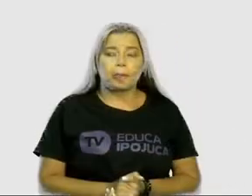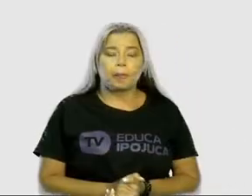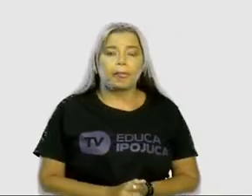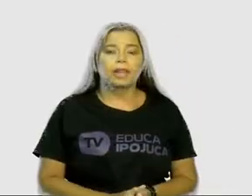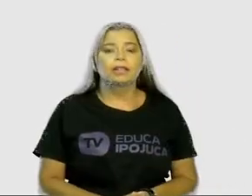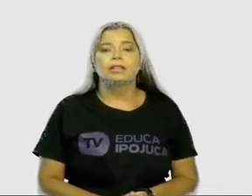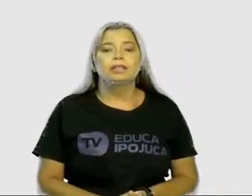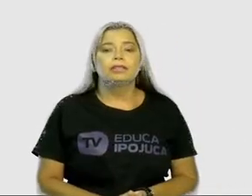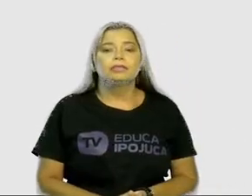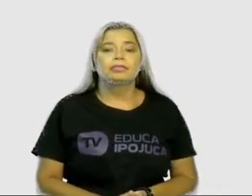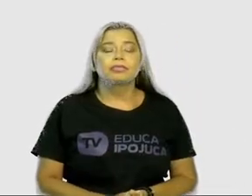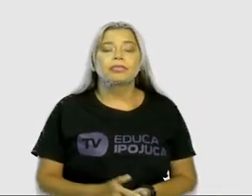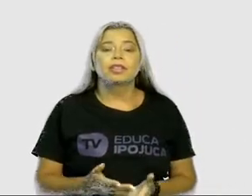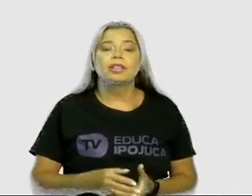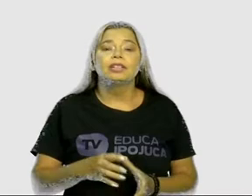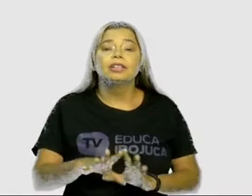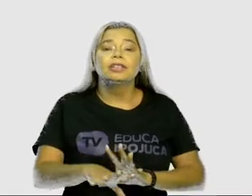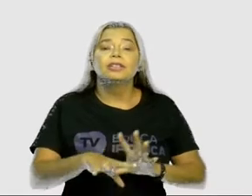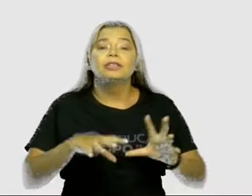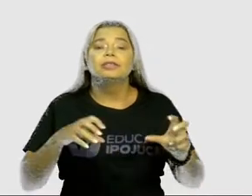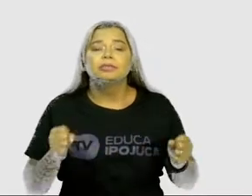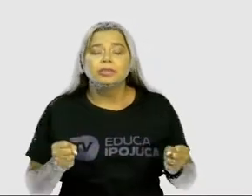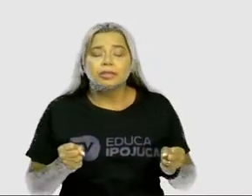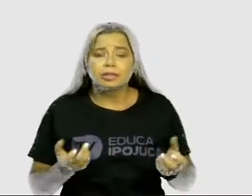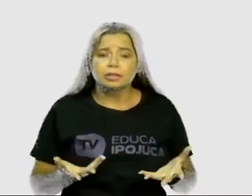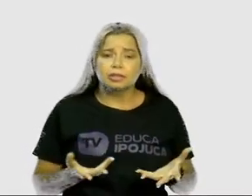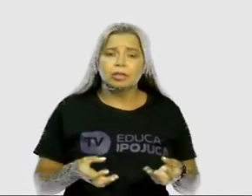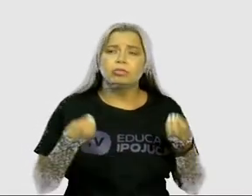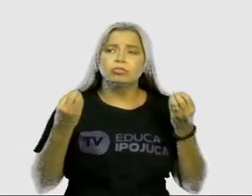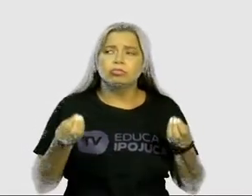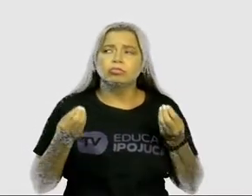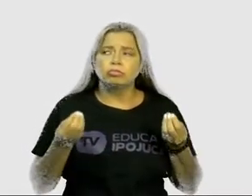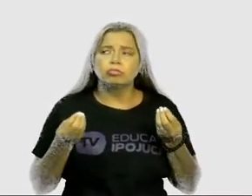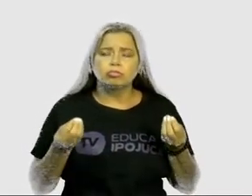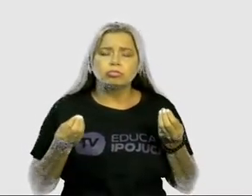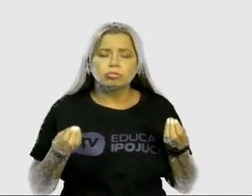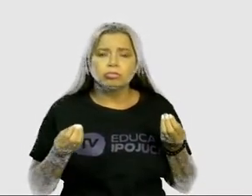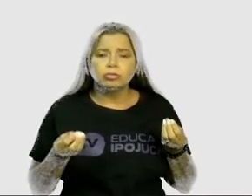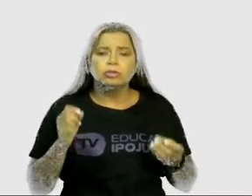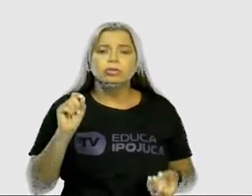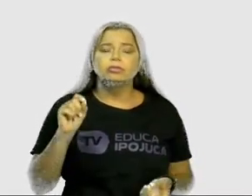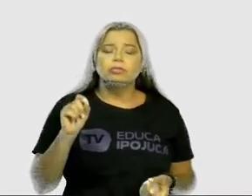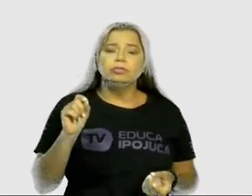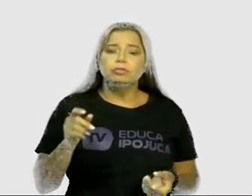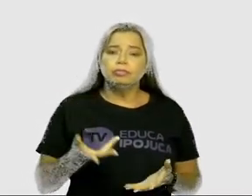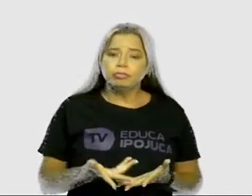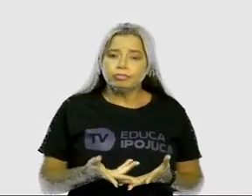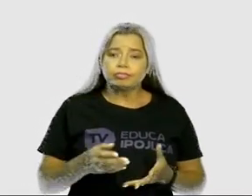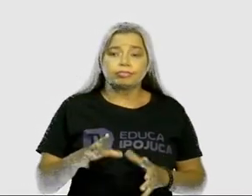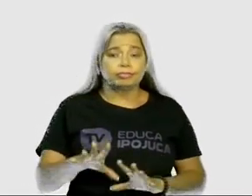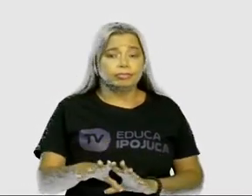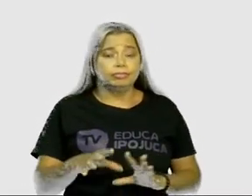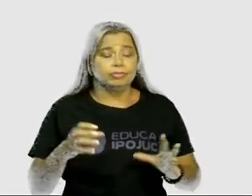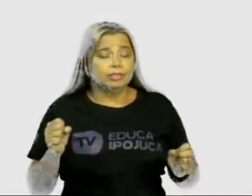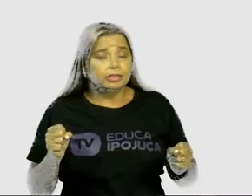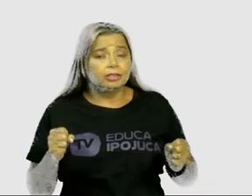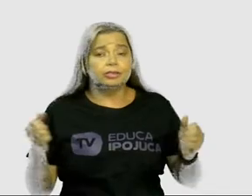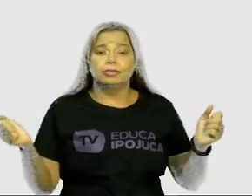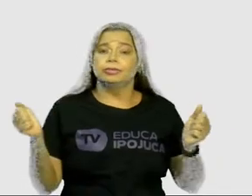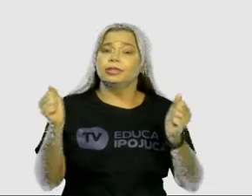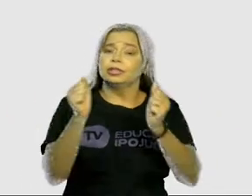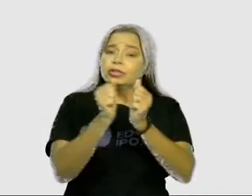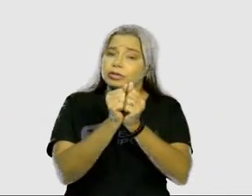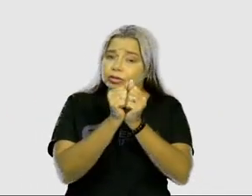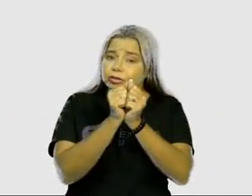e me composição professora Como assim professora compõem a oposição é a junção de